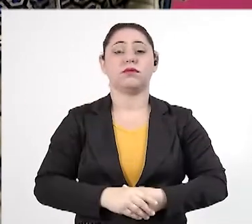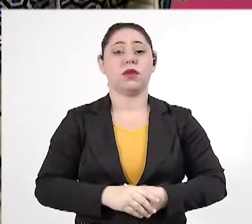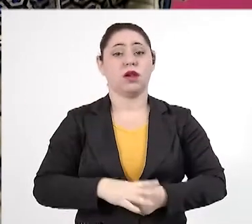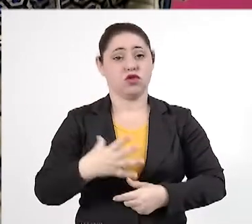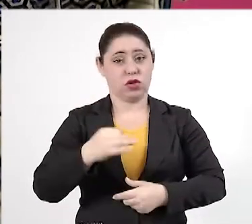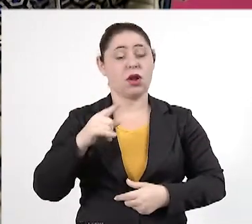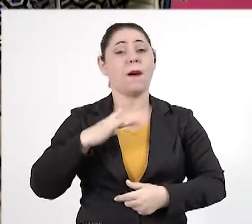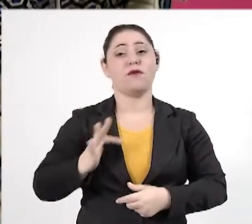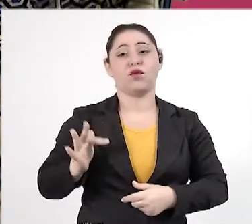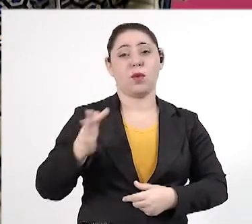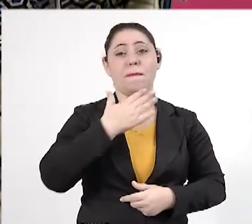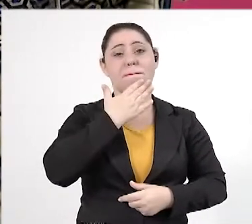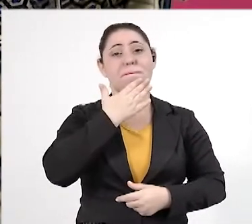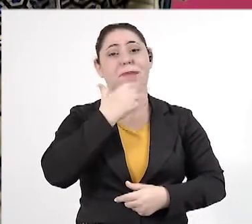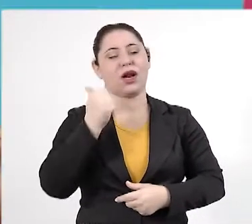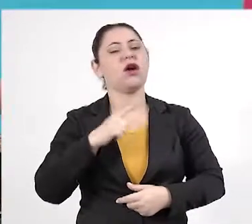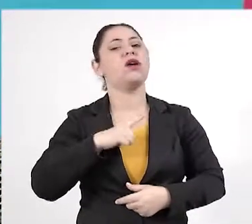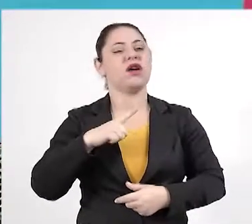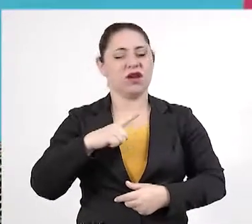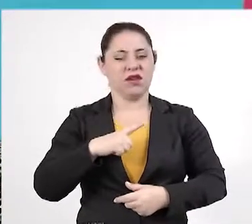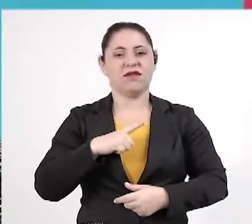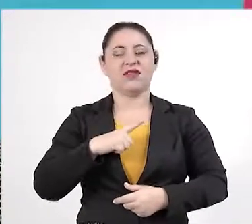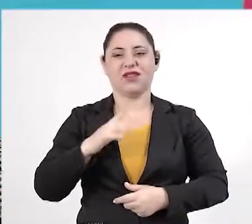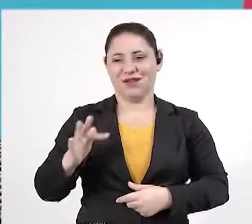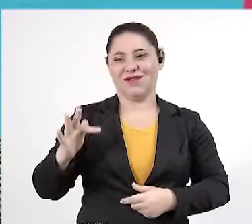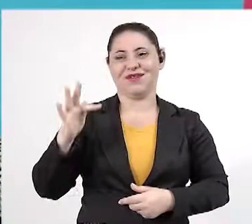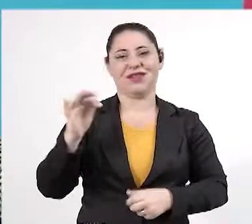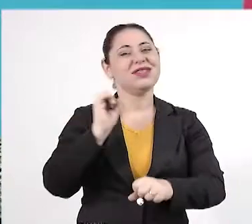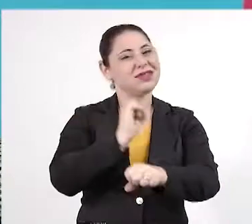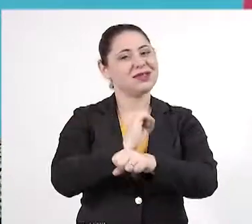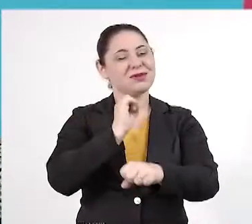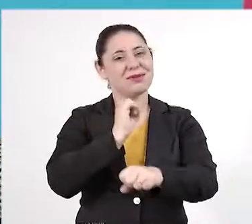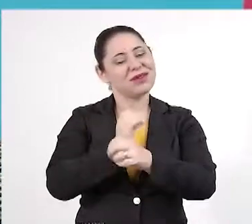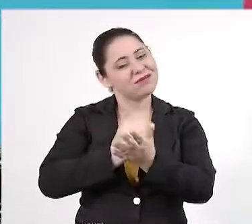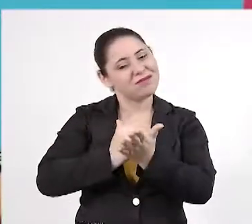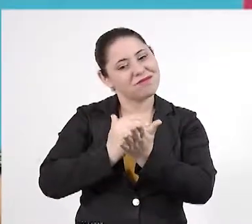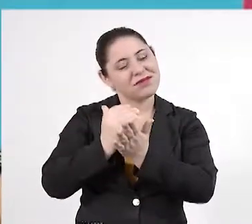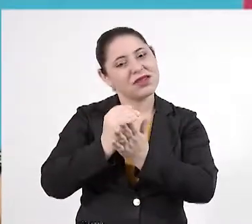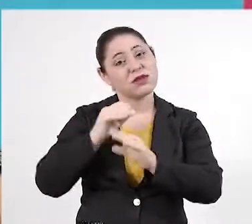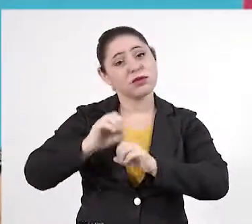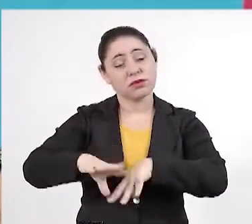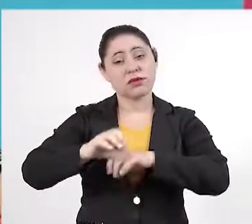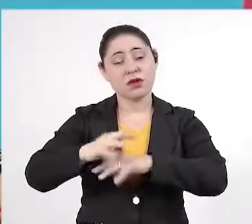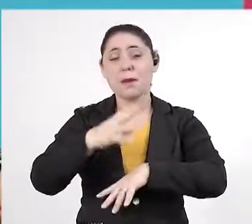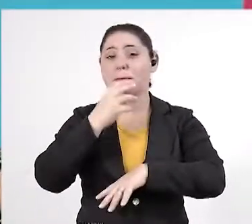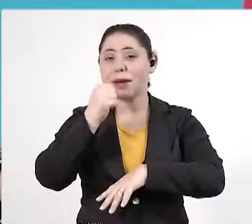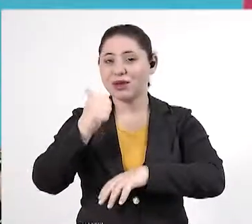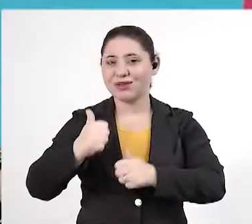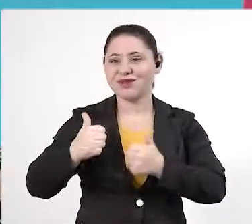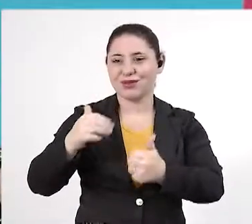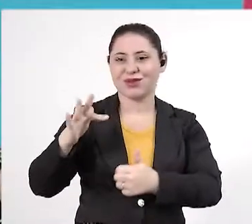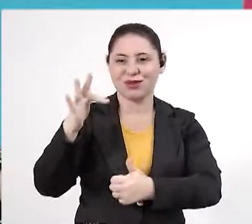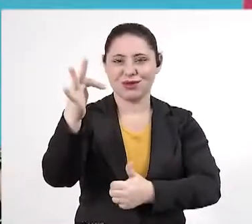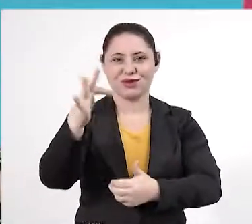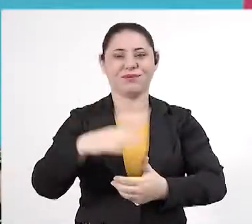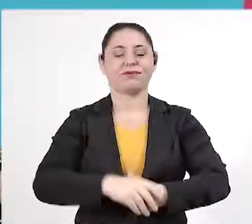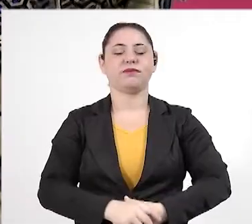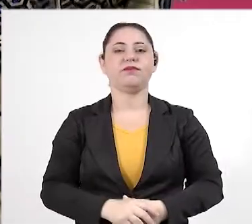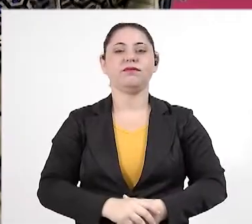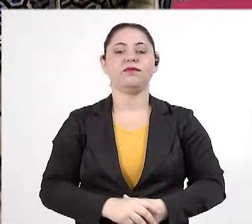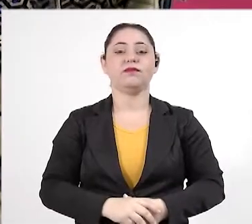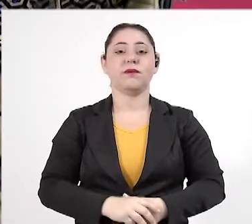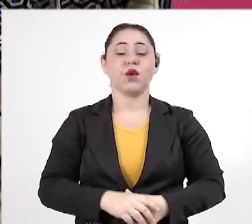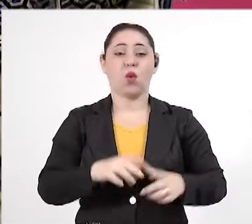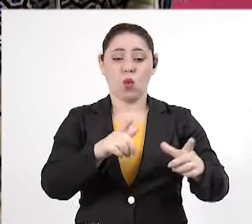E eu acredito que nós vamos colher excelentes frutos, assim esperamos, né, da nossa caminhada. Muitos bons frutos virão, acredito que sim,